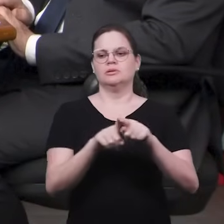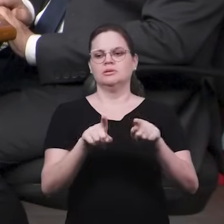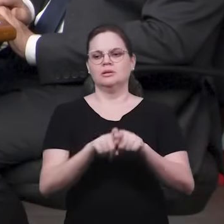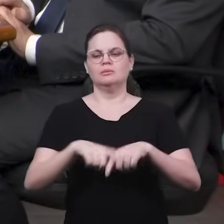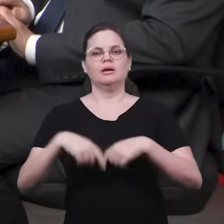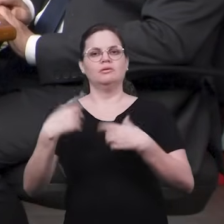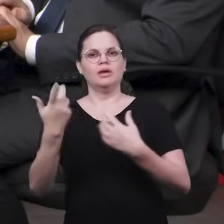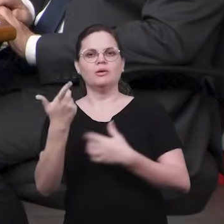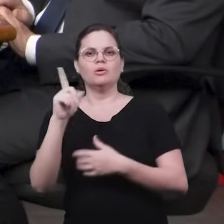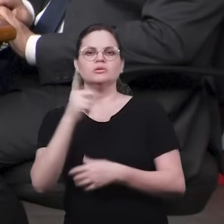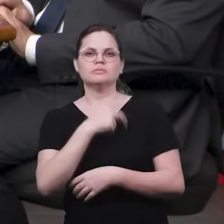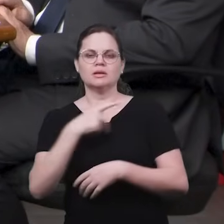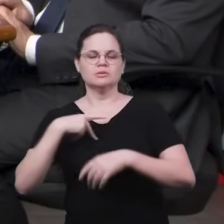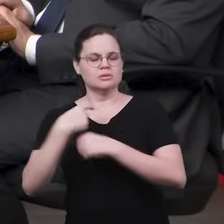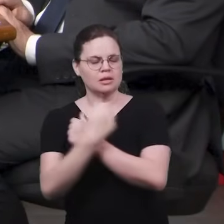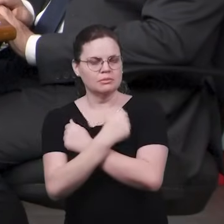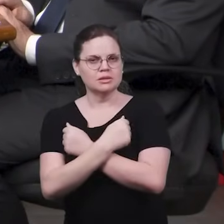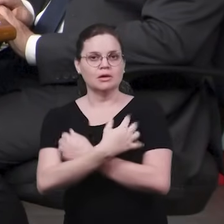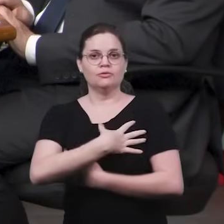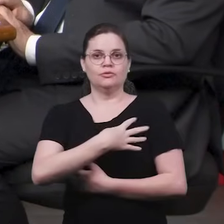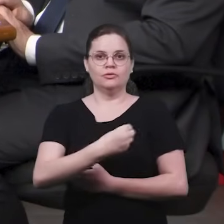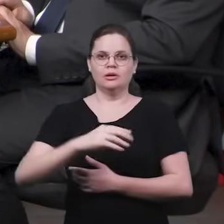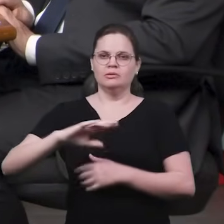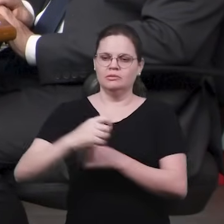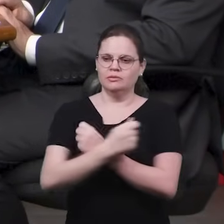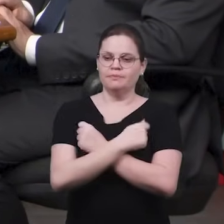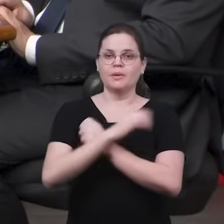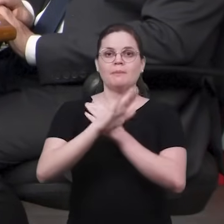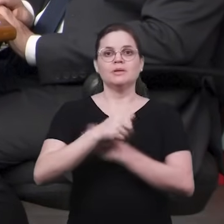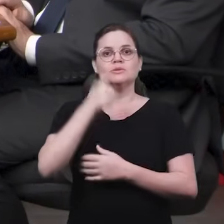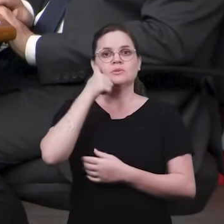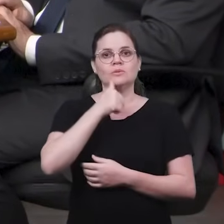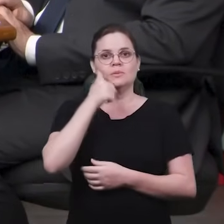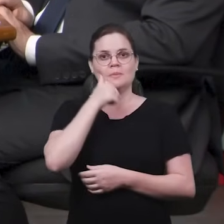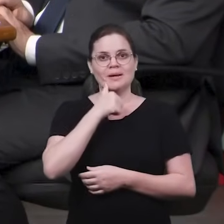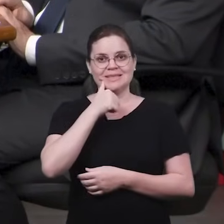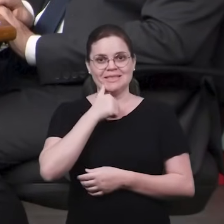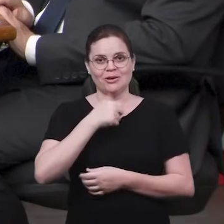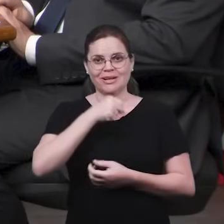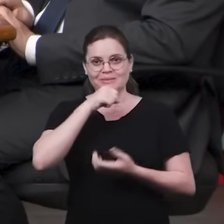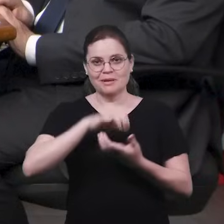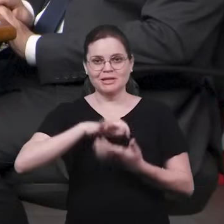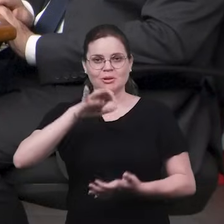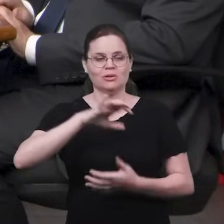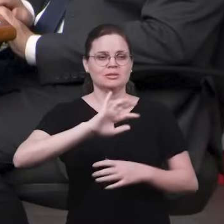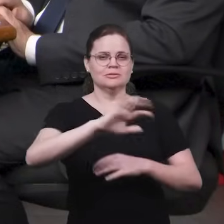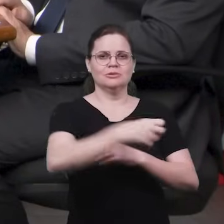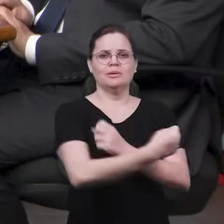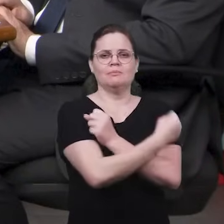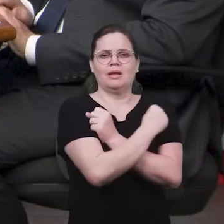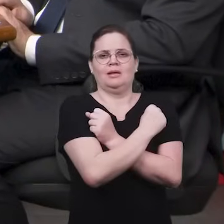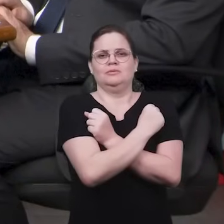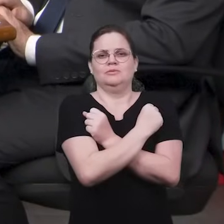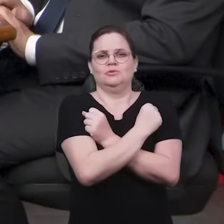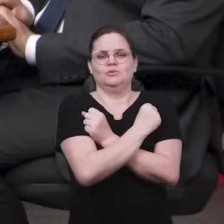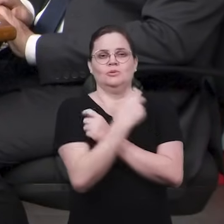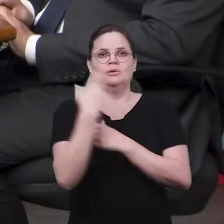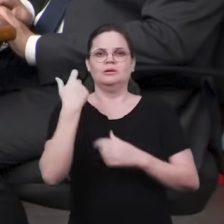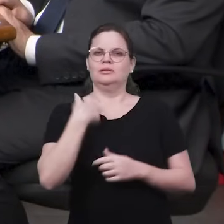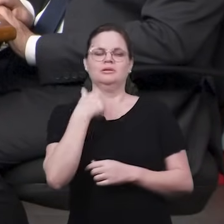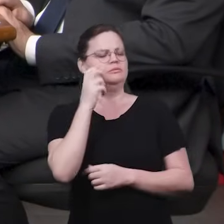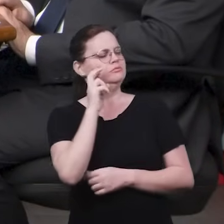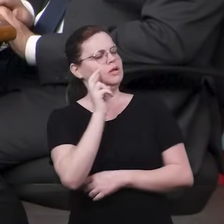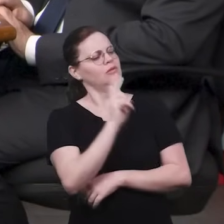filhos vieram, mas uma senhora idosa chegou lá para o pastor e abraçou o pastor. Aí eu achei interessante aquele